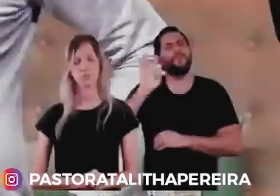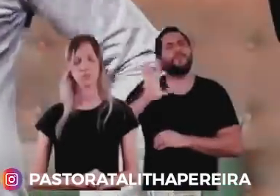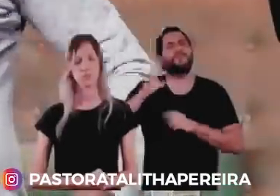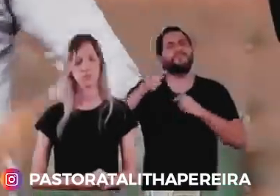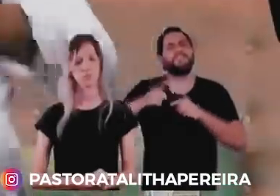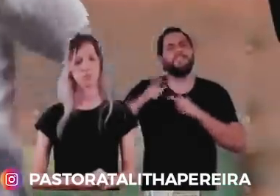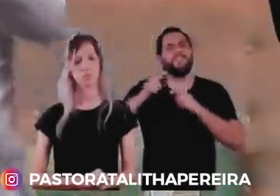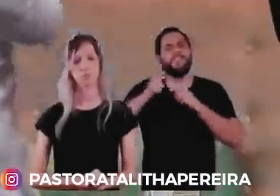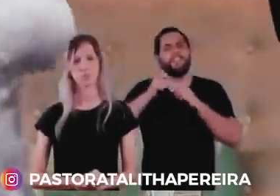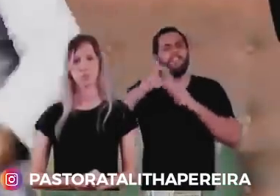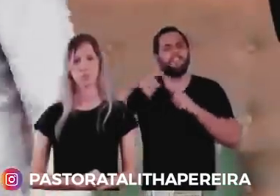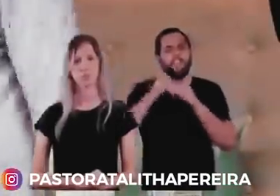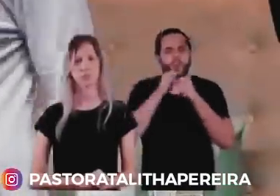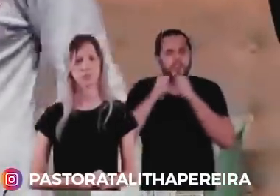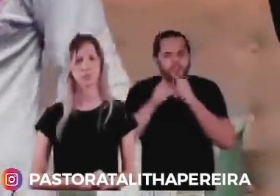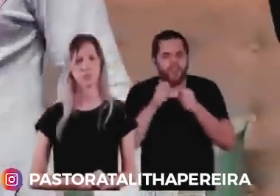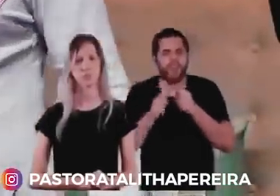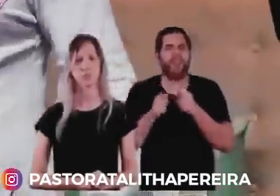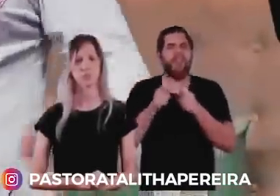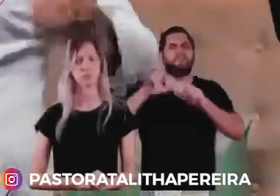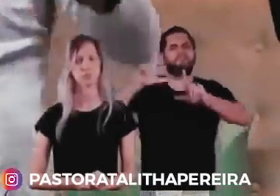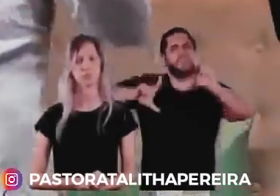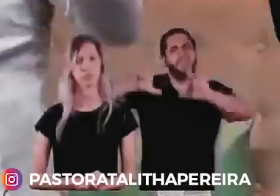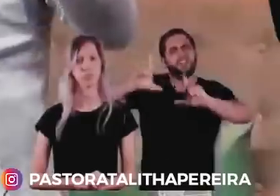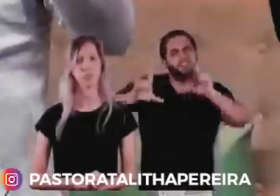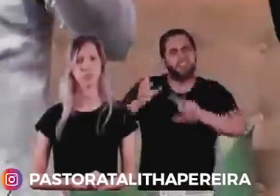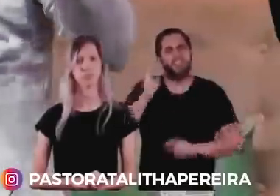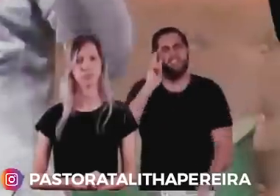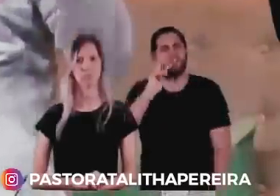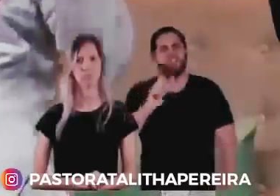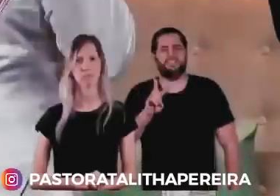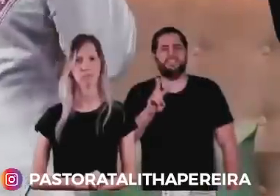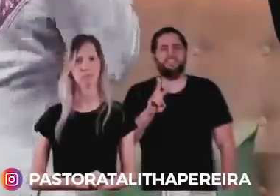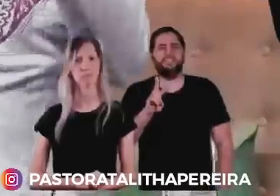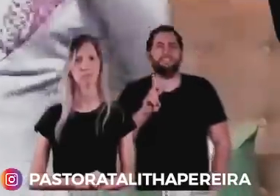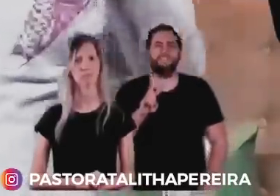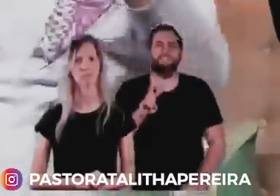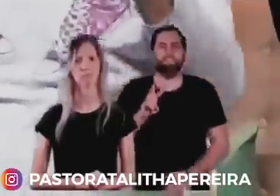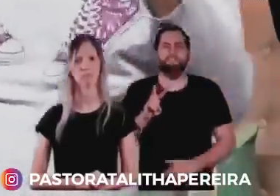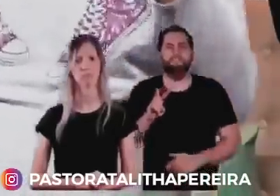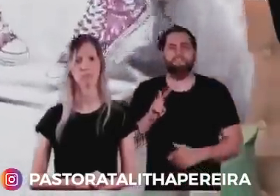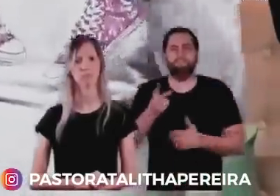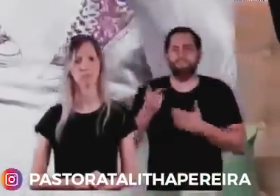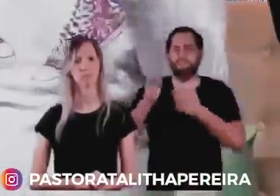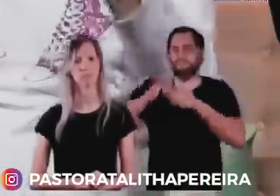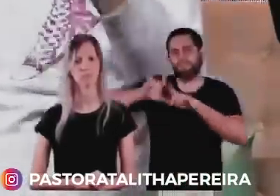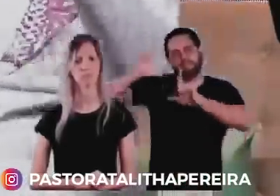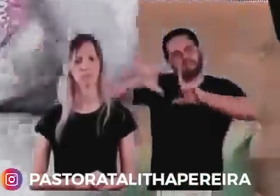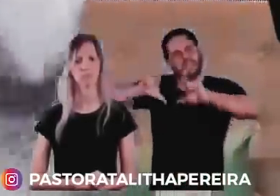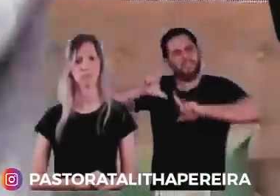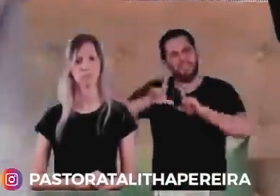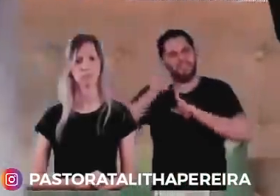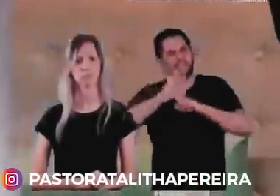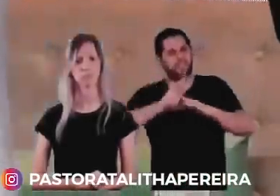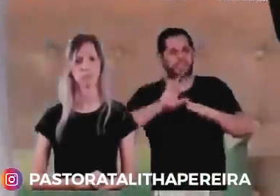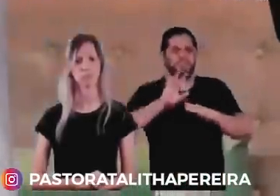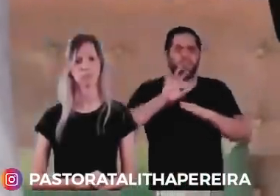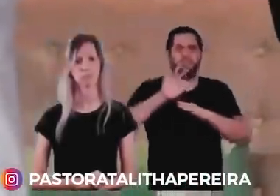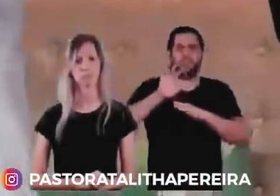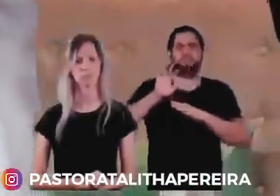a gente vê muito aí nas notícias, em jornais. A gente vê muito aí os noticiários estampando nos jornais,